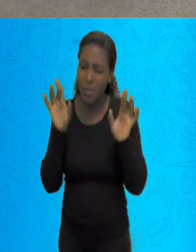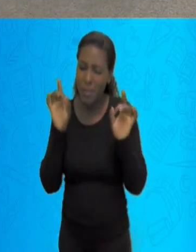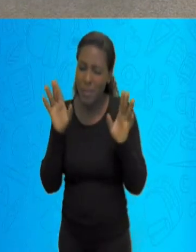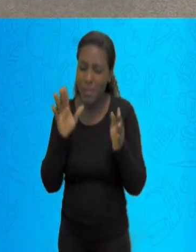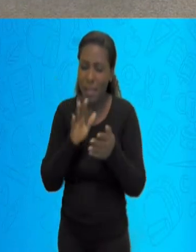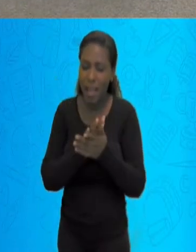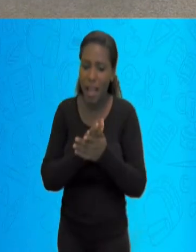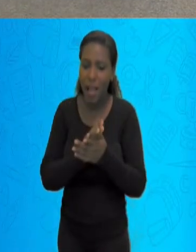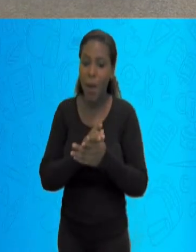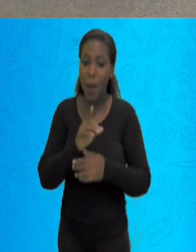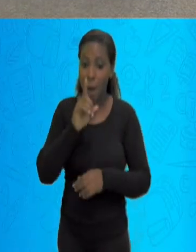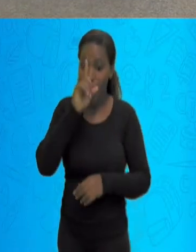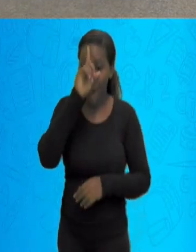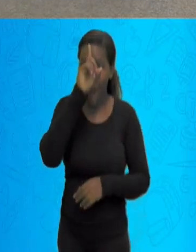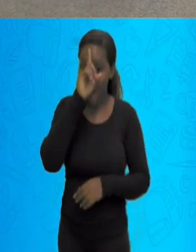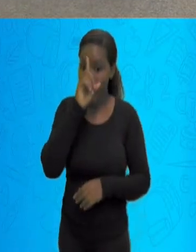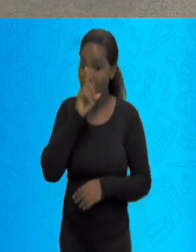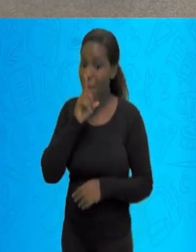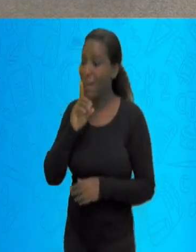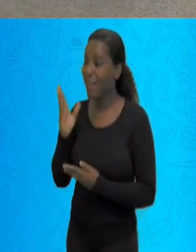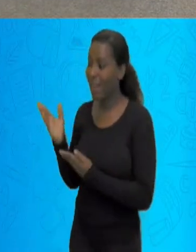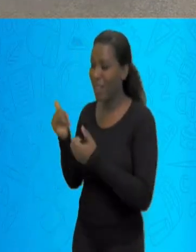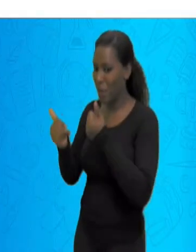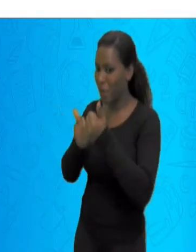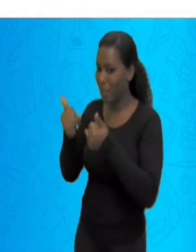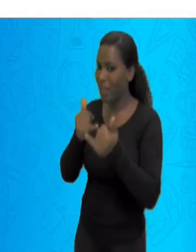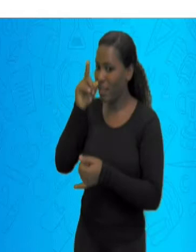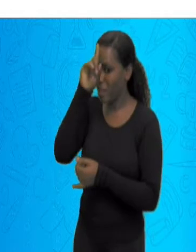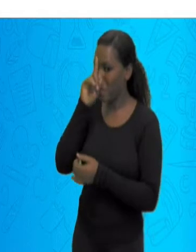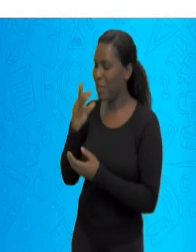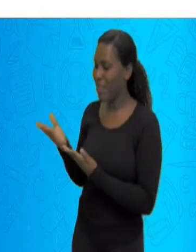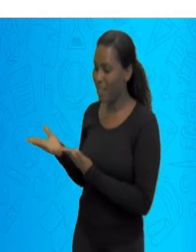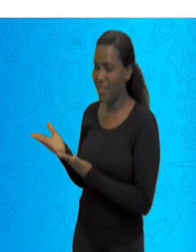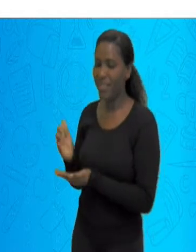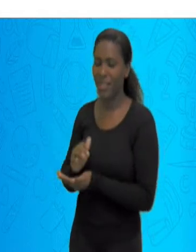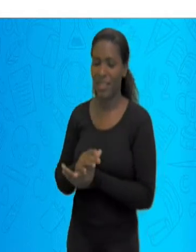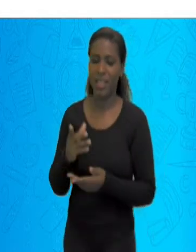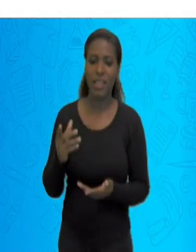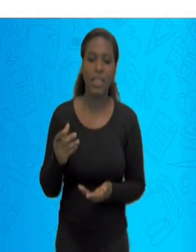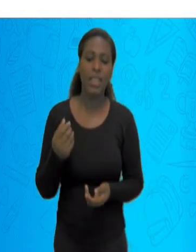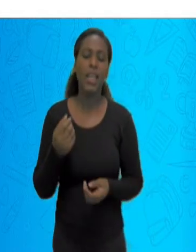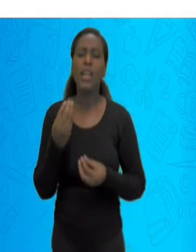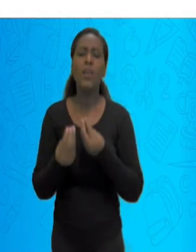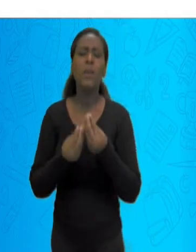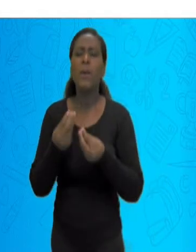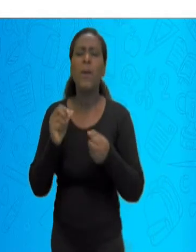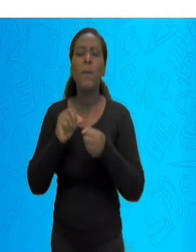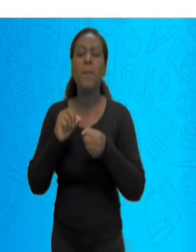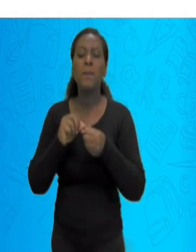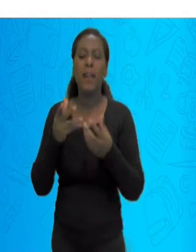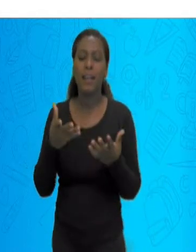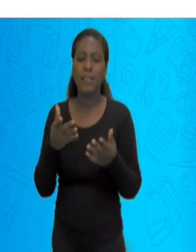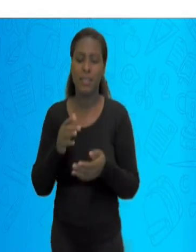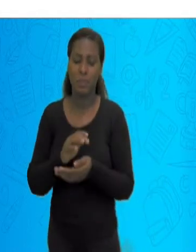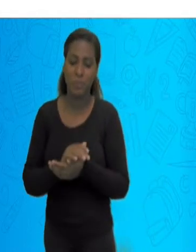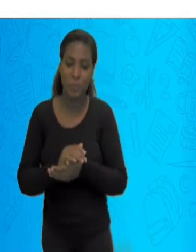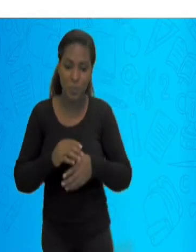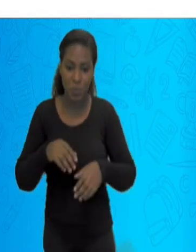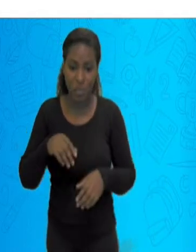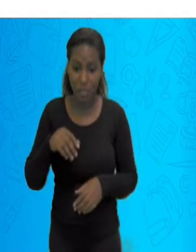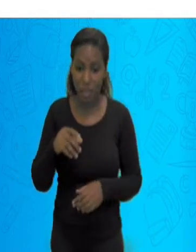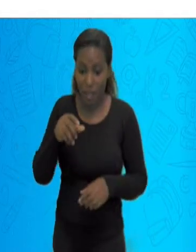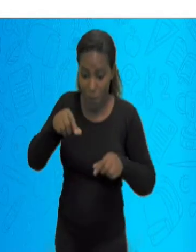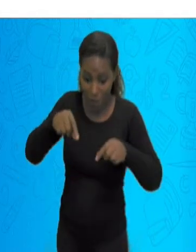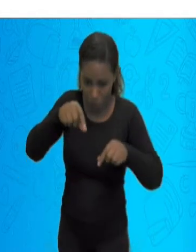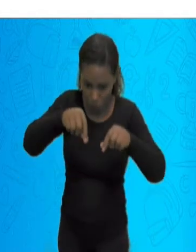aí já pulou a amarelinha? A brincadeira tradicional consiste em pular sobre um desenho riscado de giz